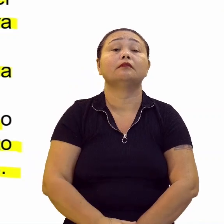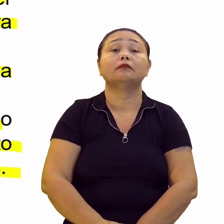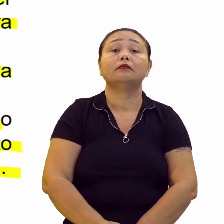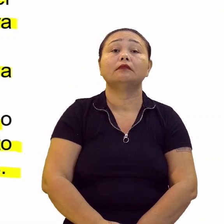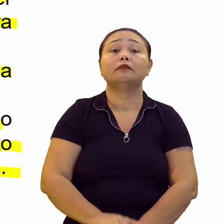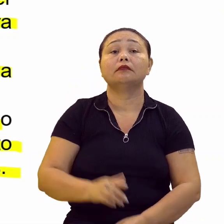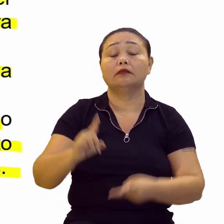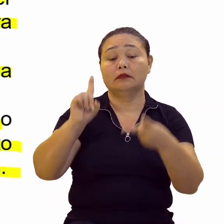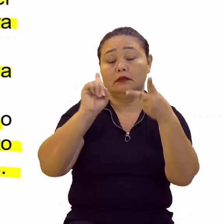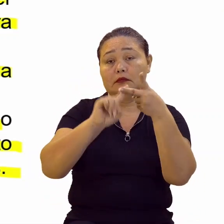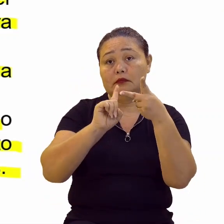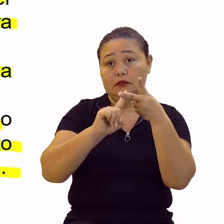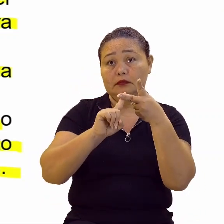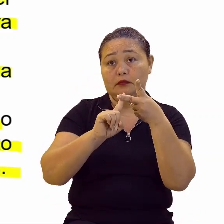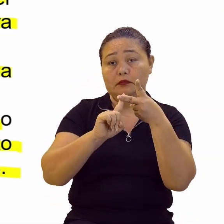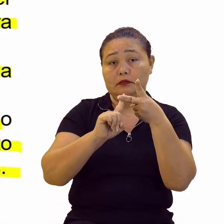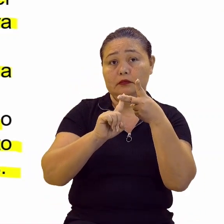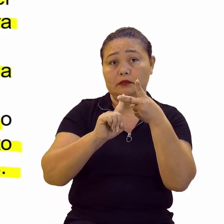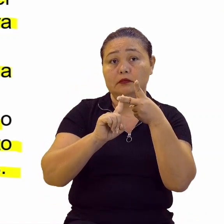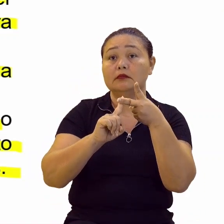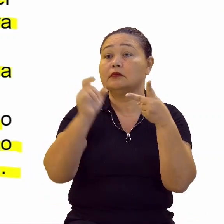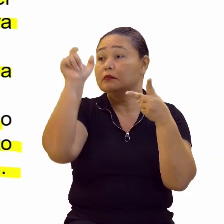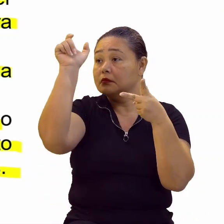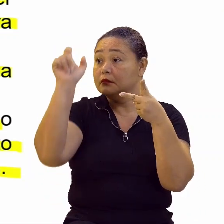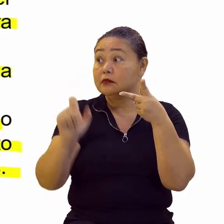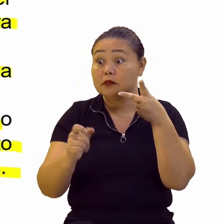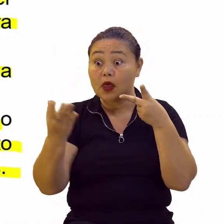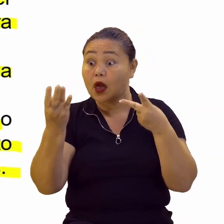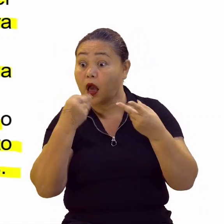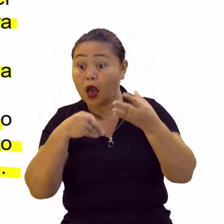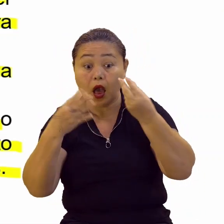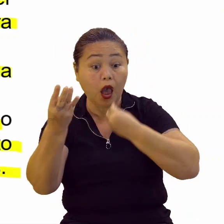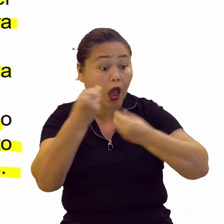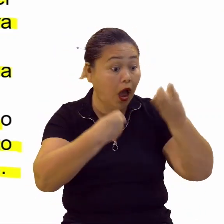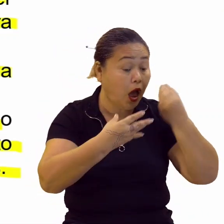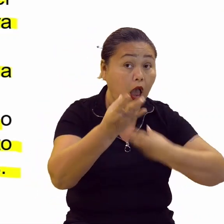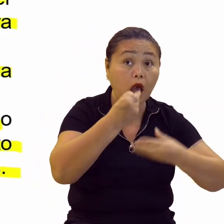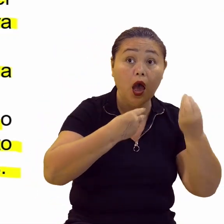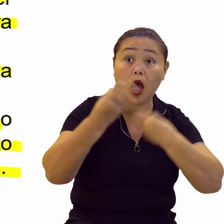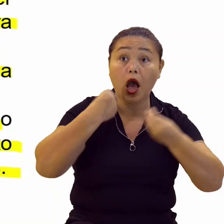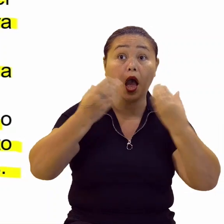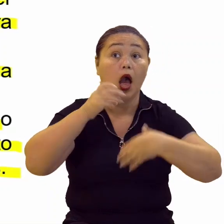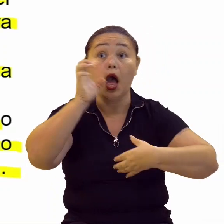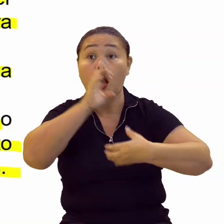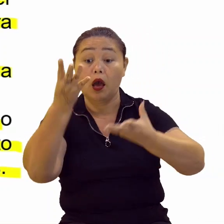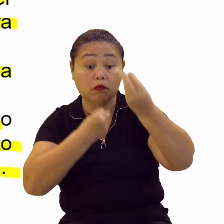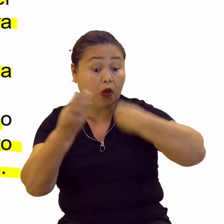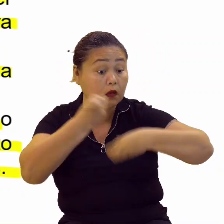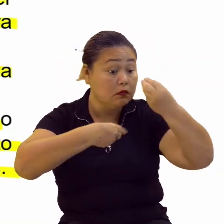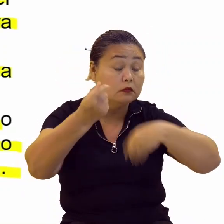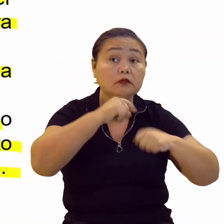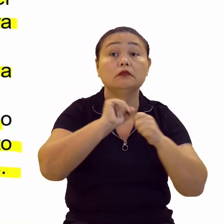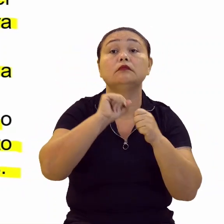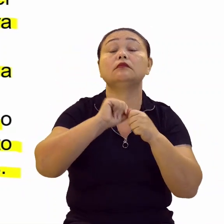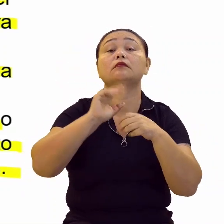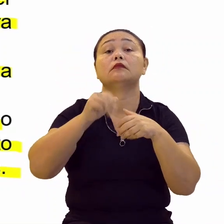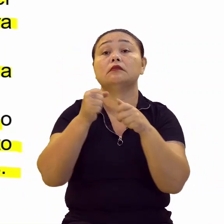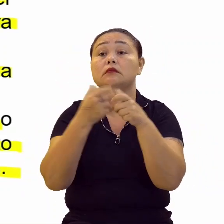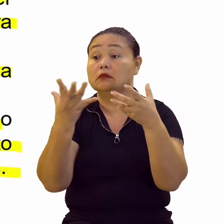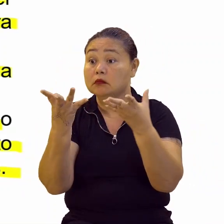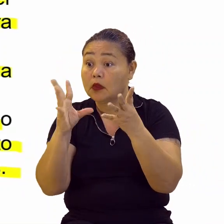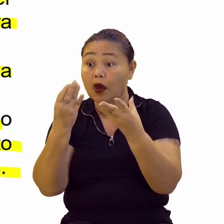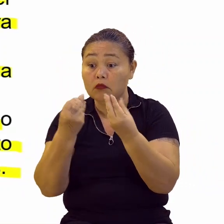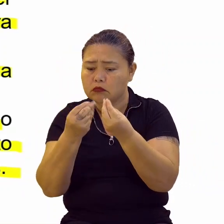Na compulsão, a pessoa ela devora tudo, rápido e em grande